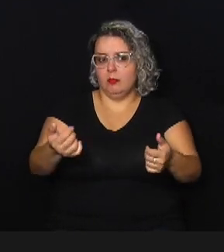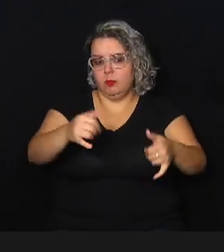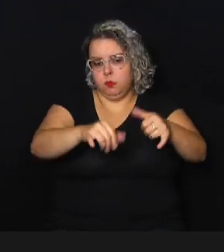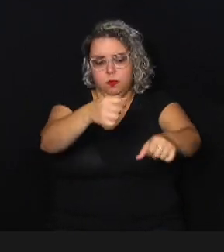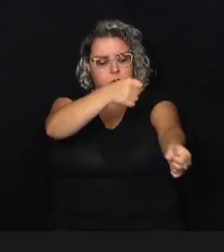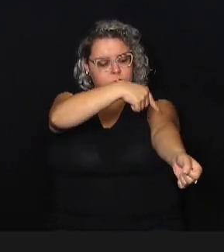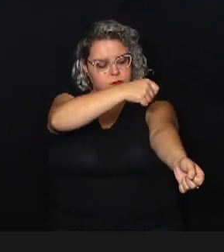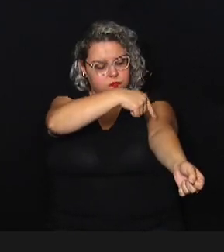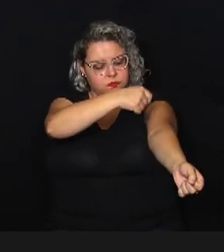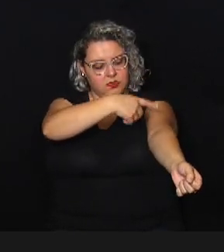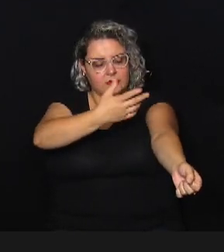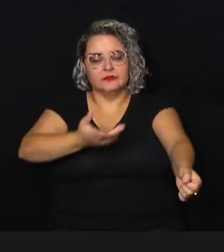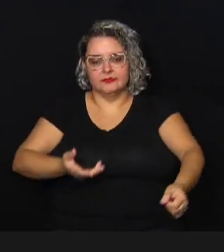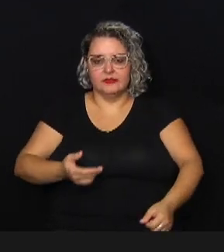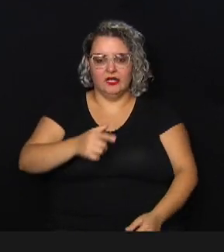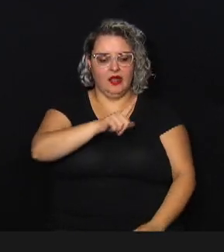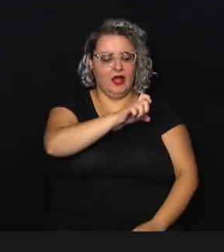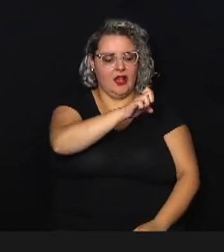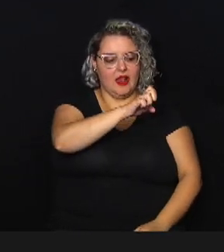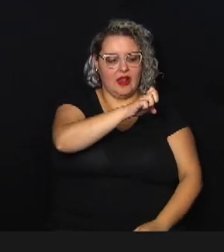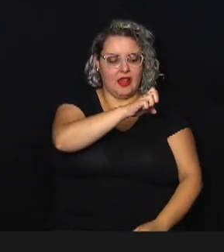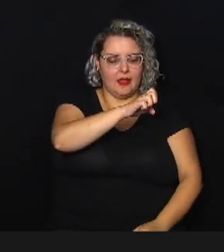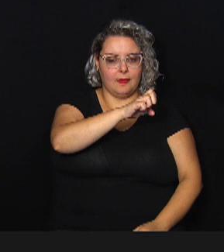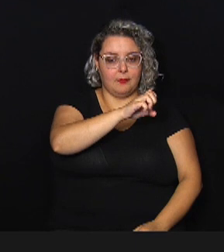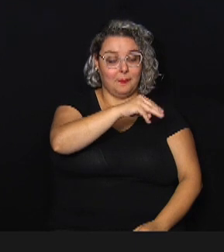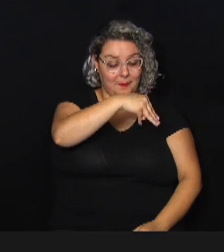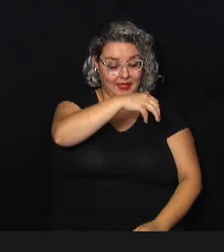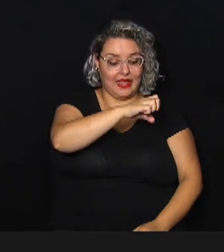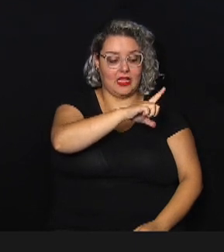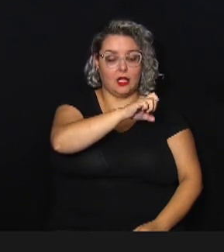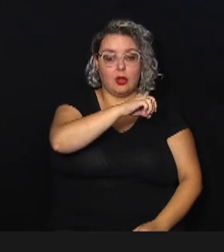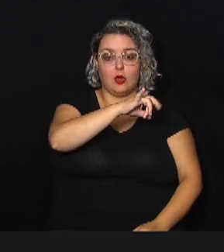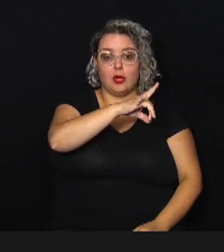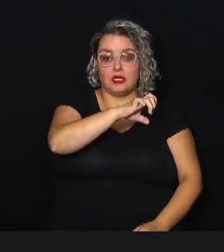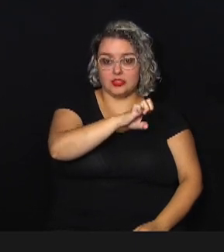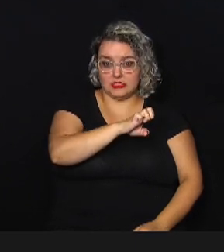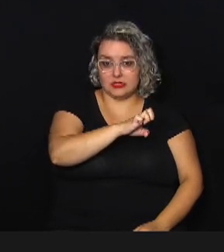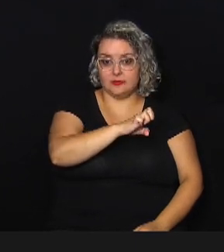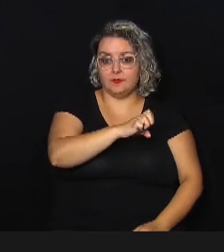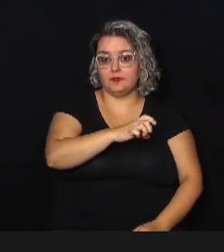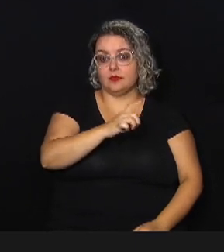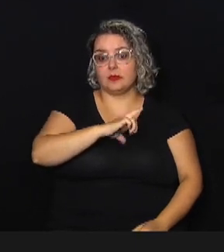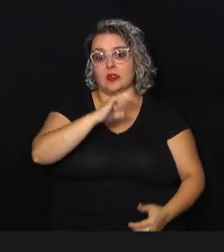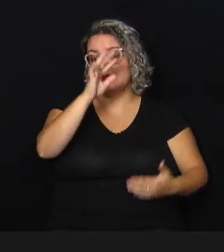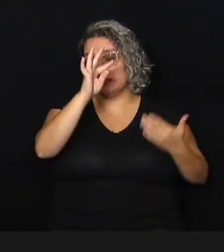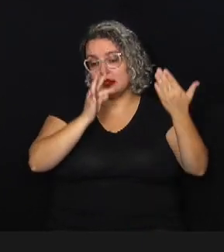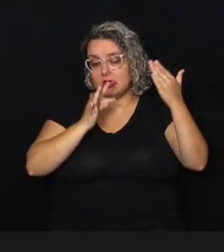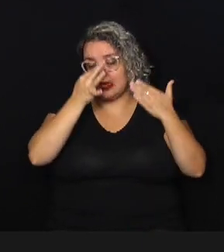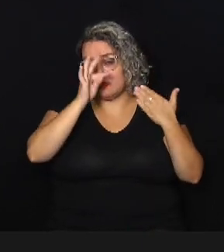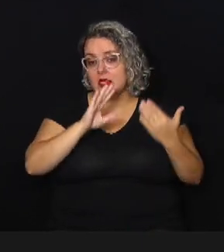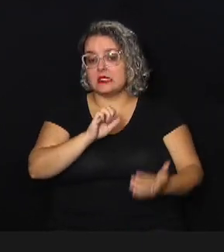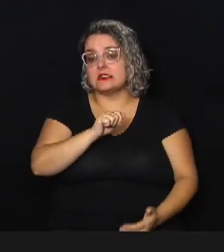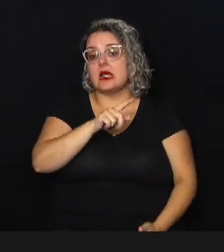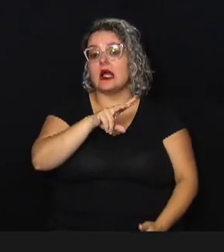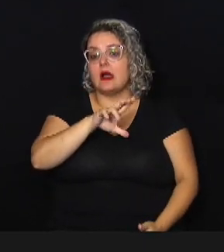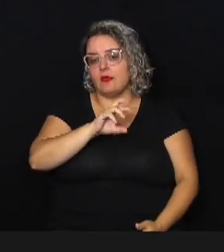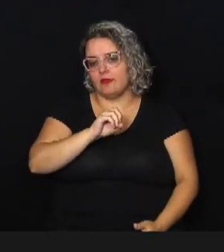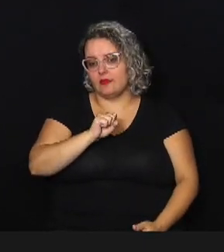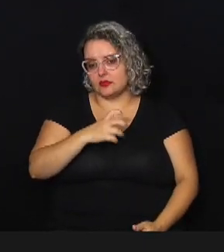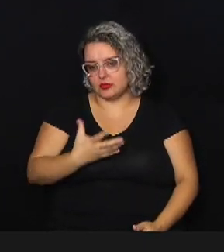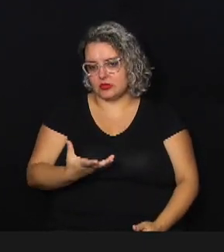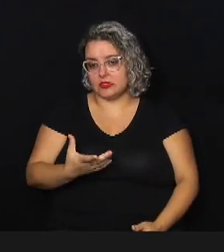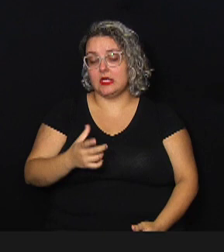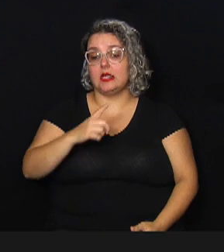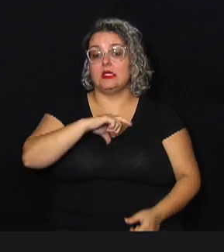as leucemias mieloides crônicas, por exemplo, que você trata com terapias-alvo, né? Que você tem uma mutação genética